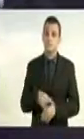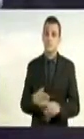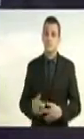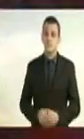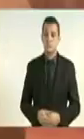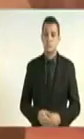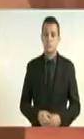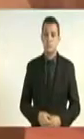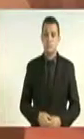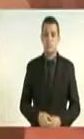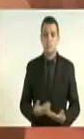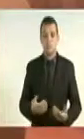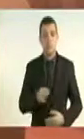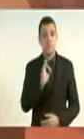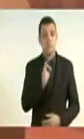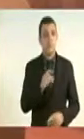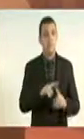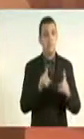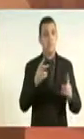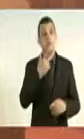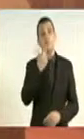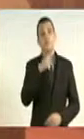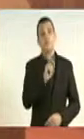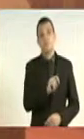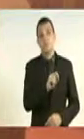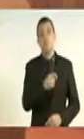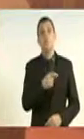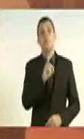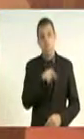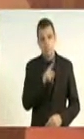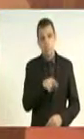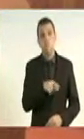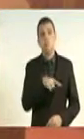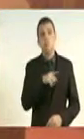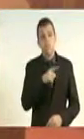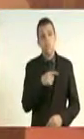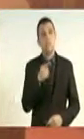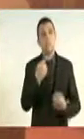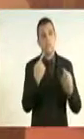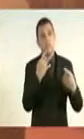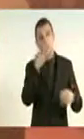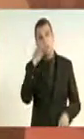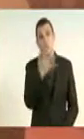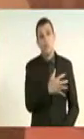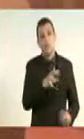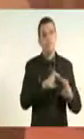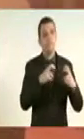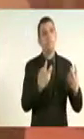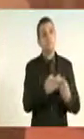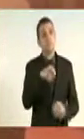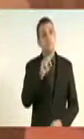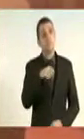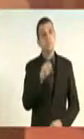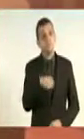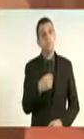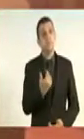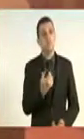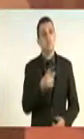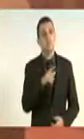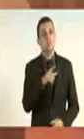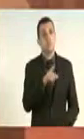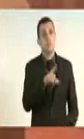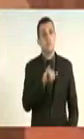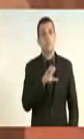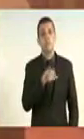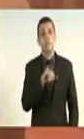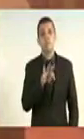está sim sendo questionado os atos e as licitações. Está sendo questionado. Isso é fato. Está sendo questionado. Mas pela